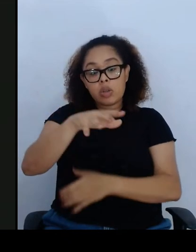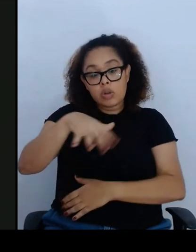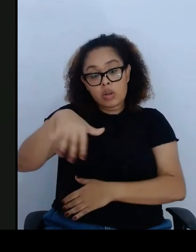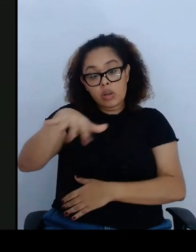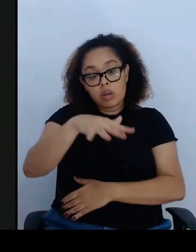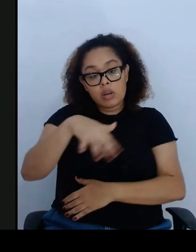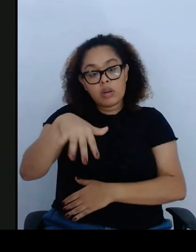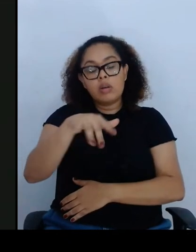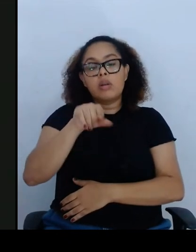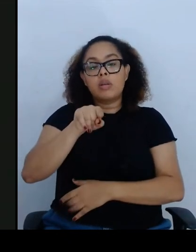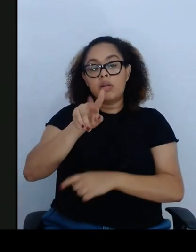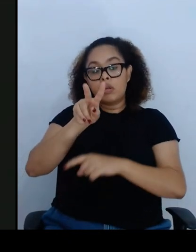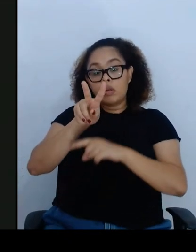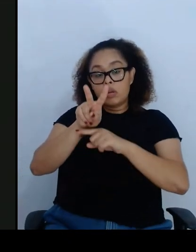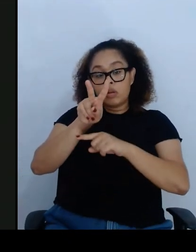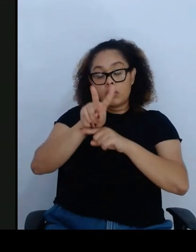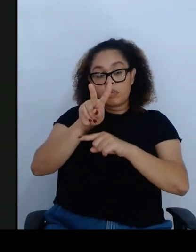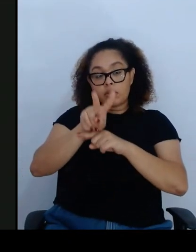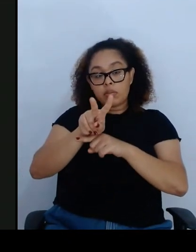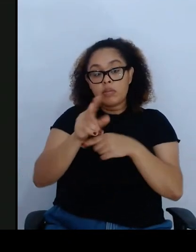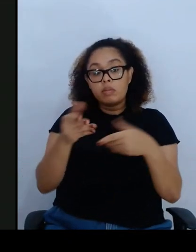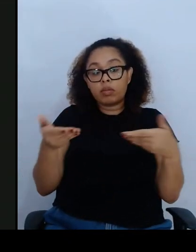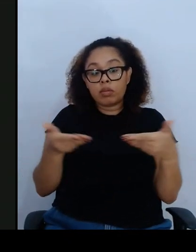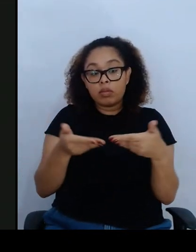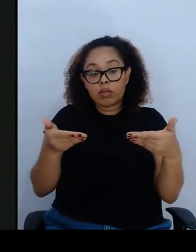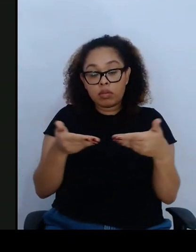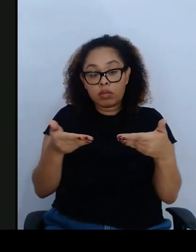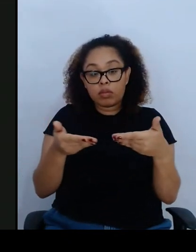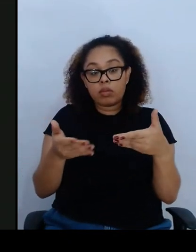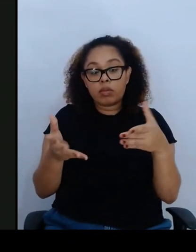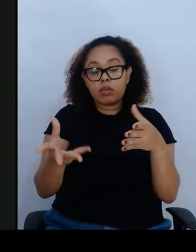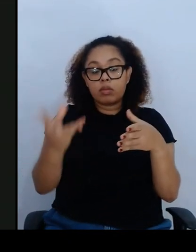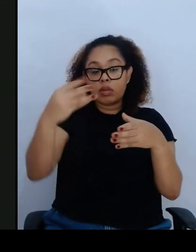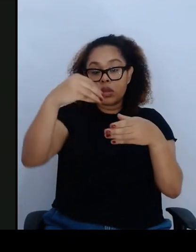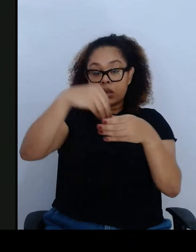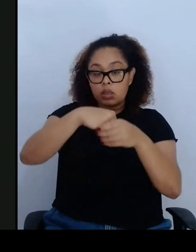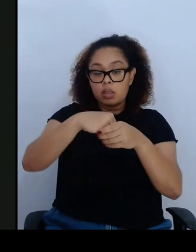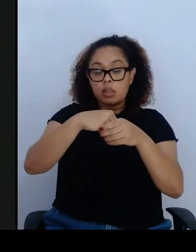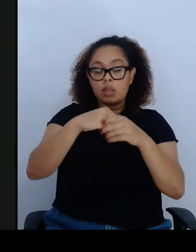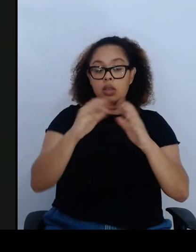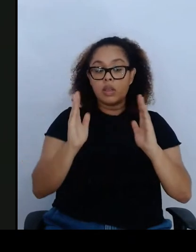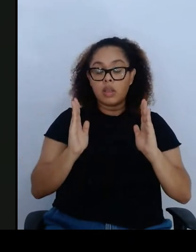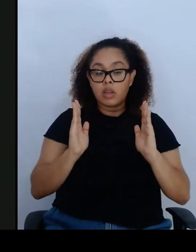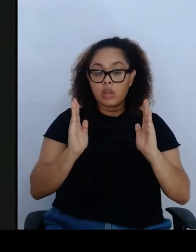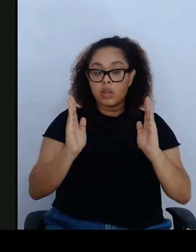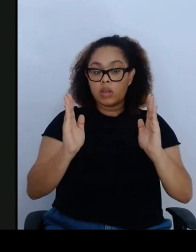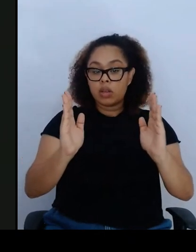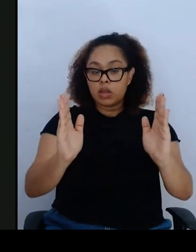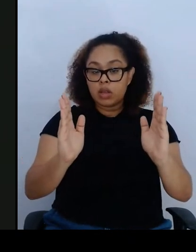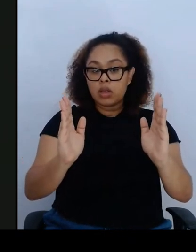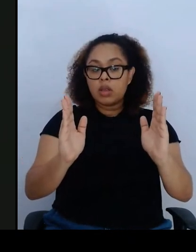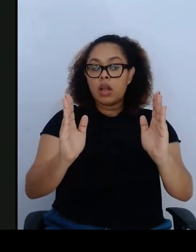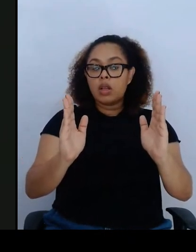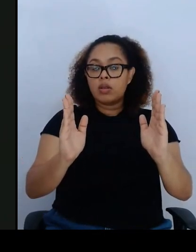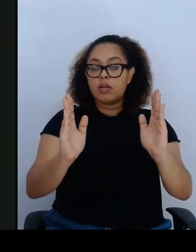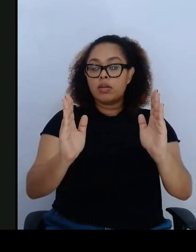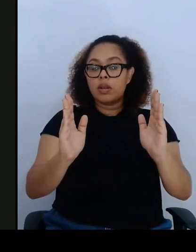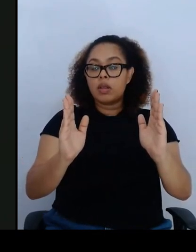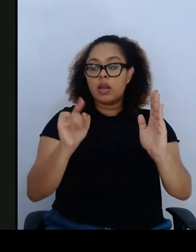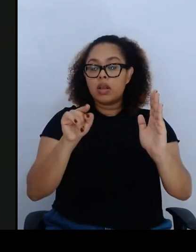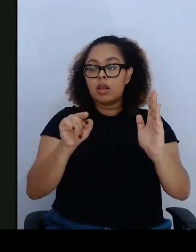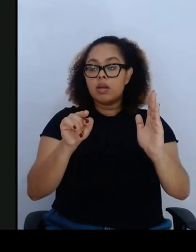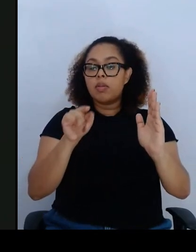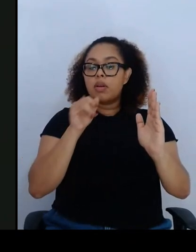preservado hoje está na cidade isso tudo se torna muito